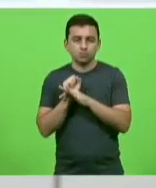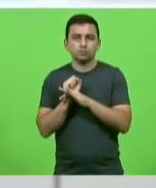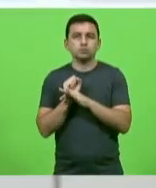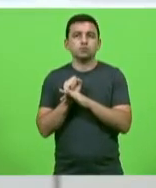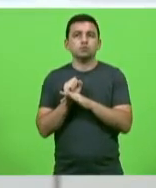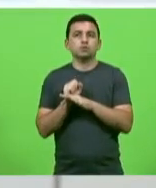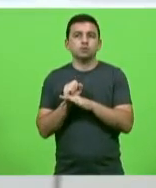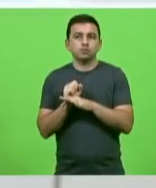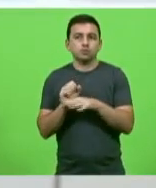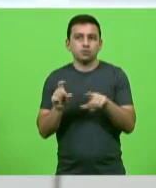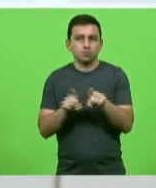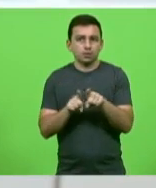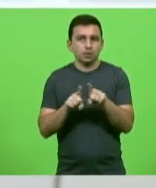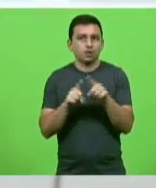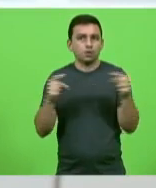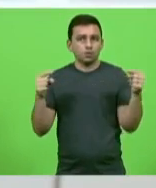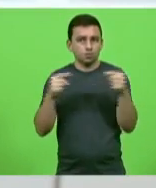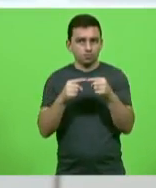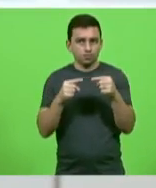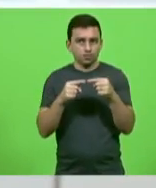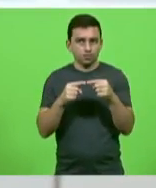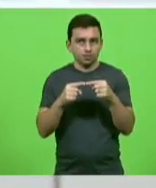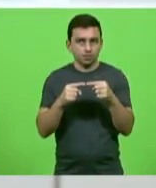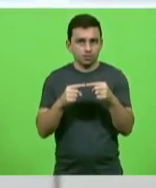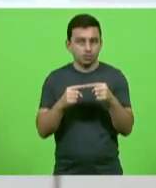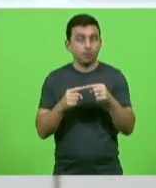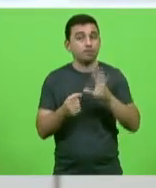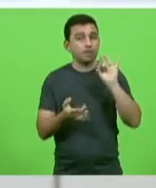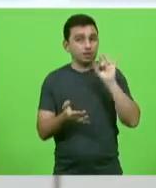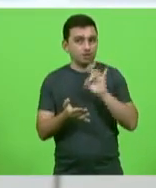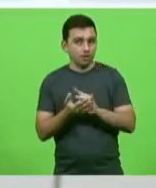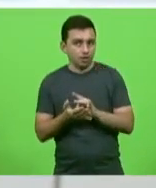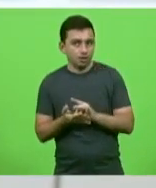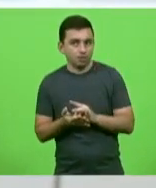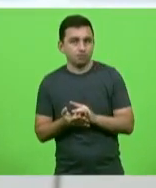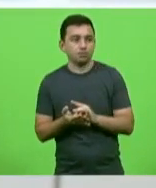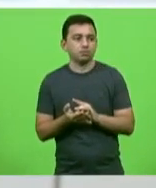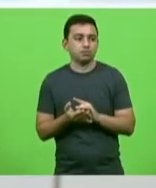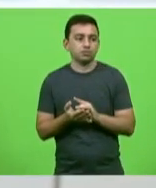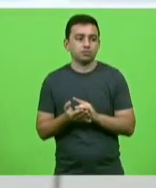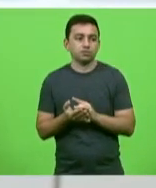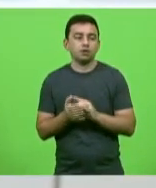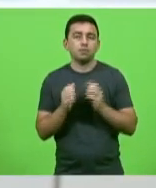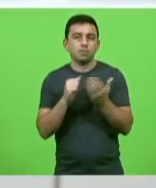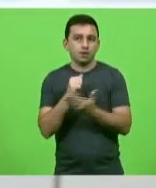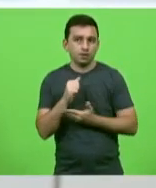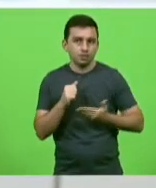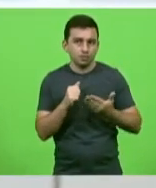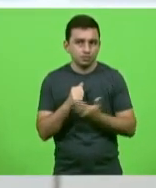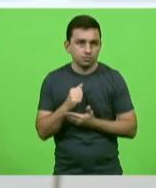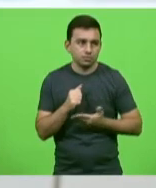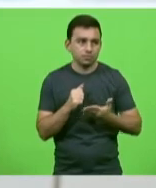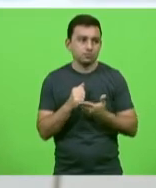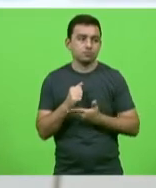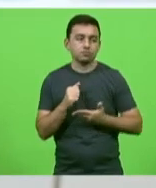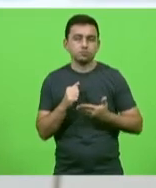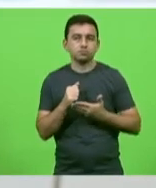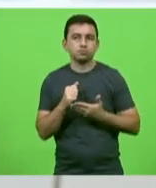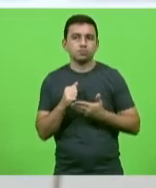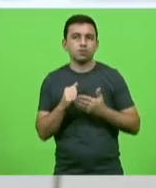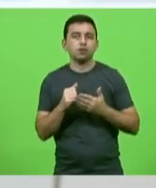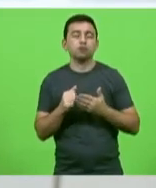compatível com a almejada pela verdade real fundamentando uma